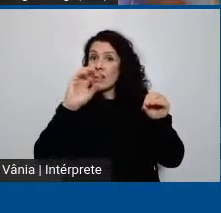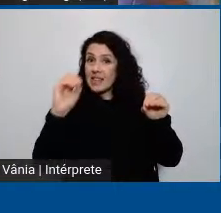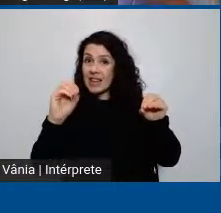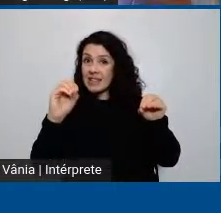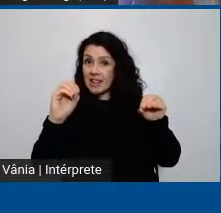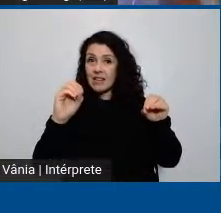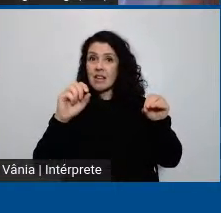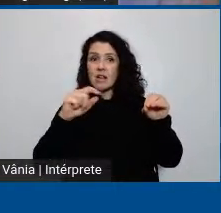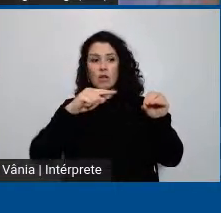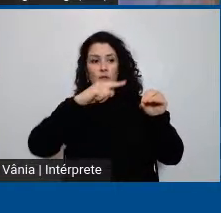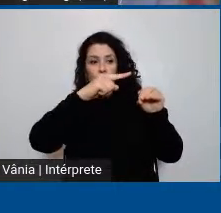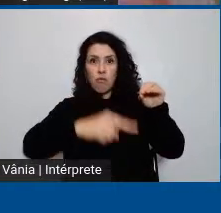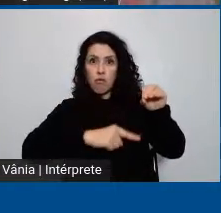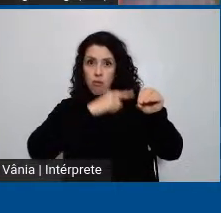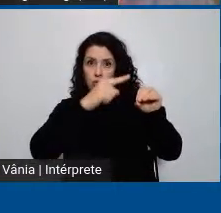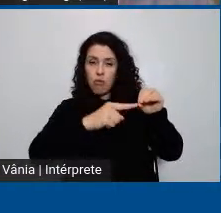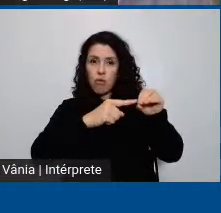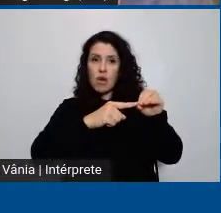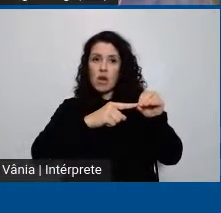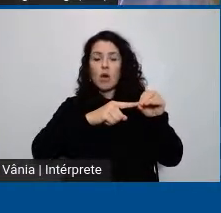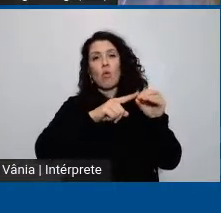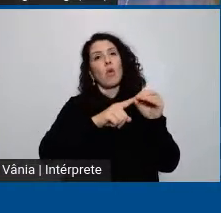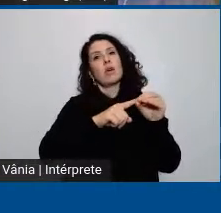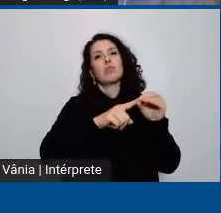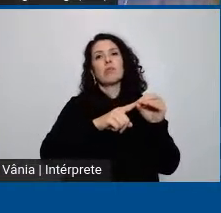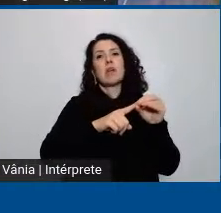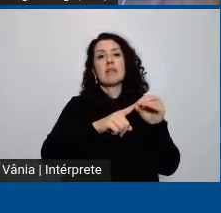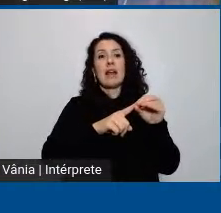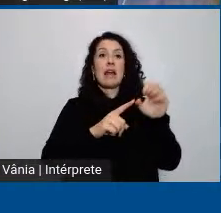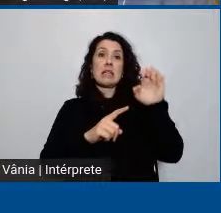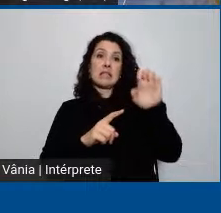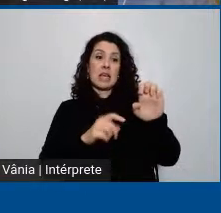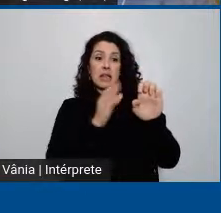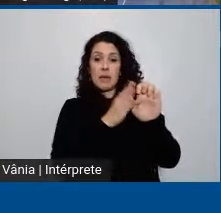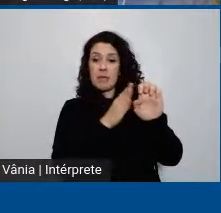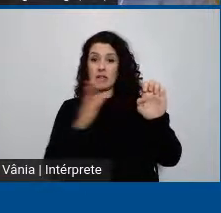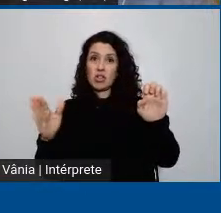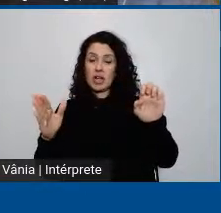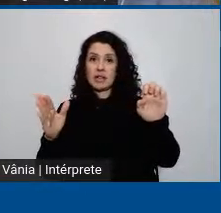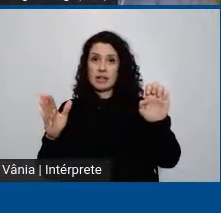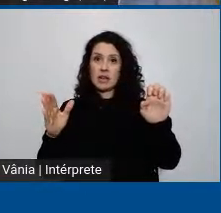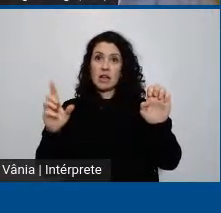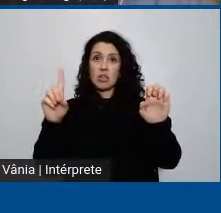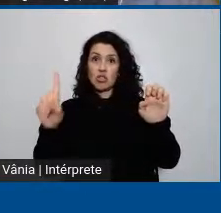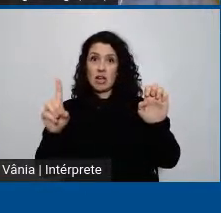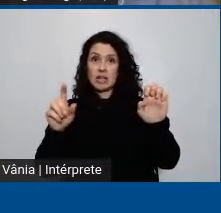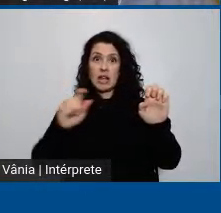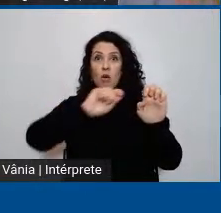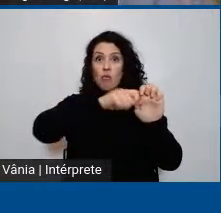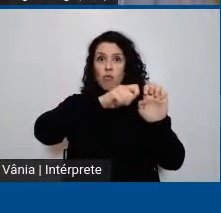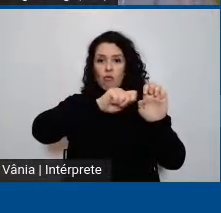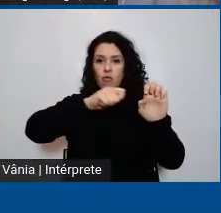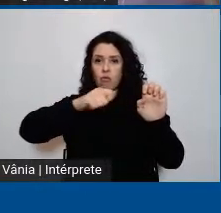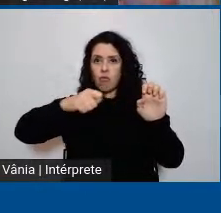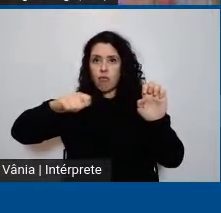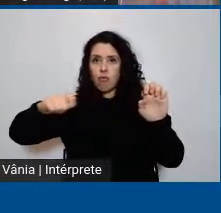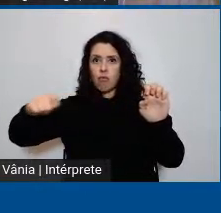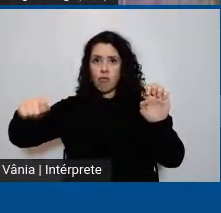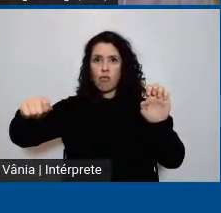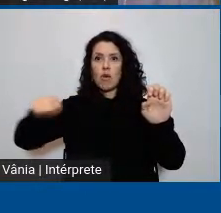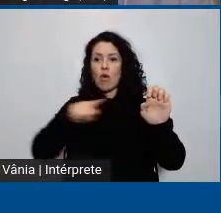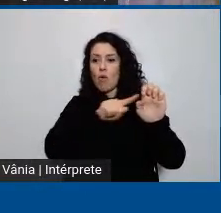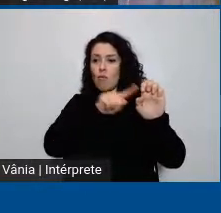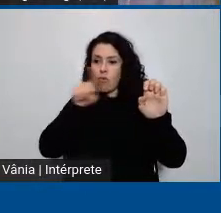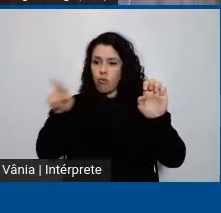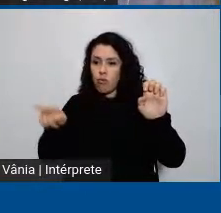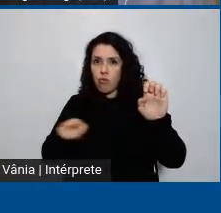negativo percorre aqui da esquerda para a direita, né, por trás, um movimento